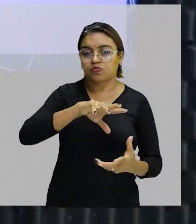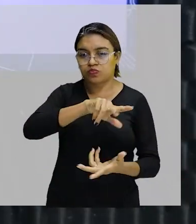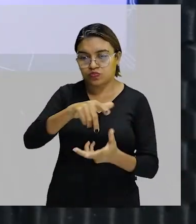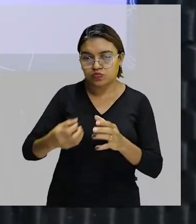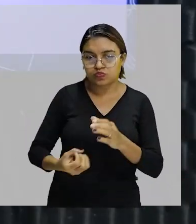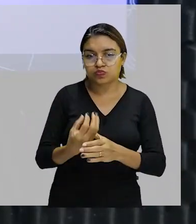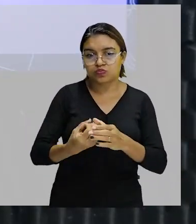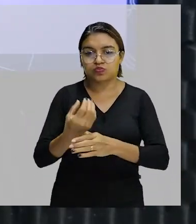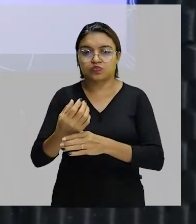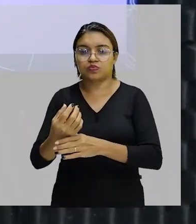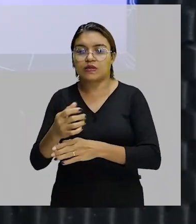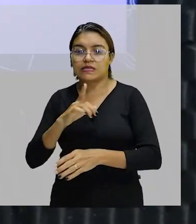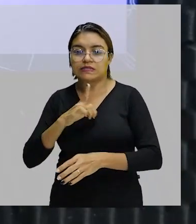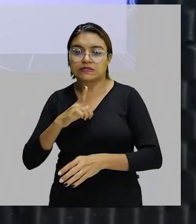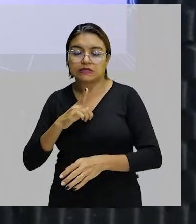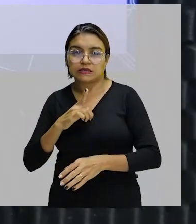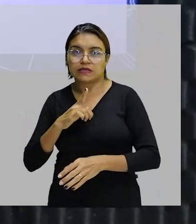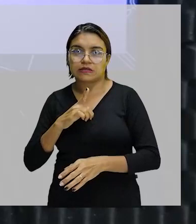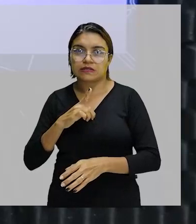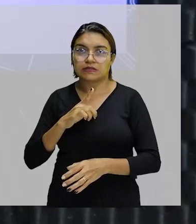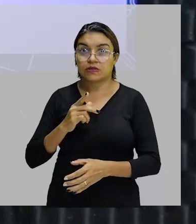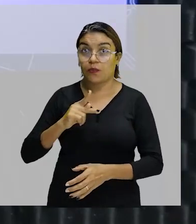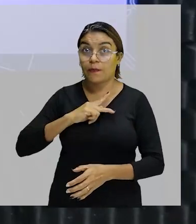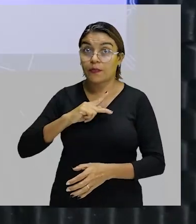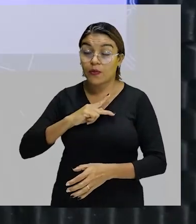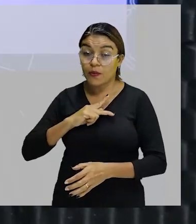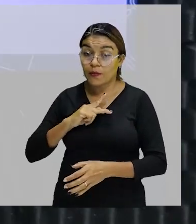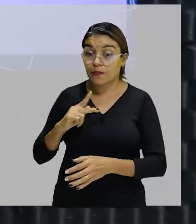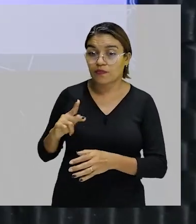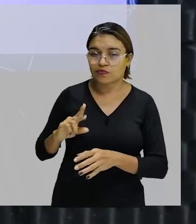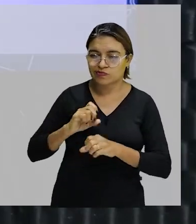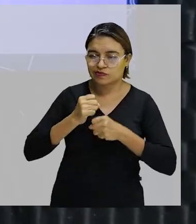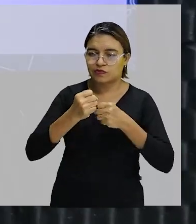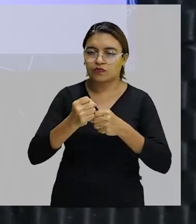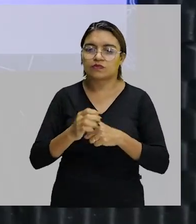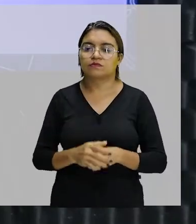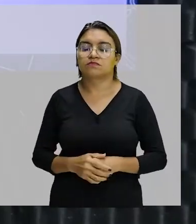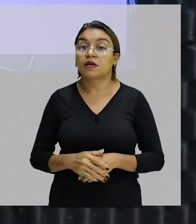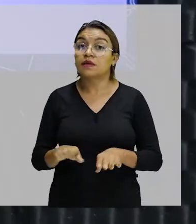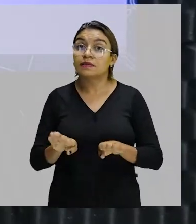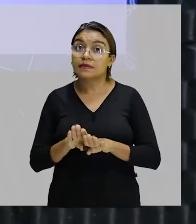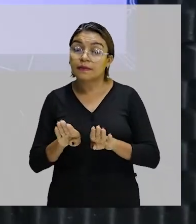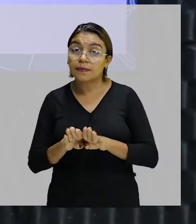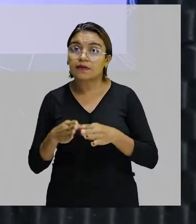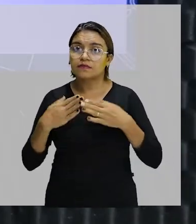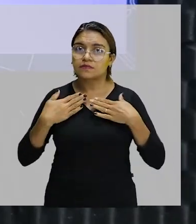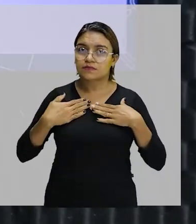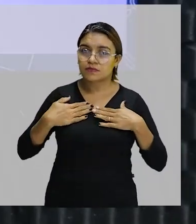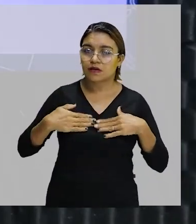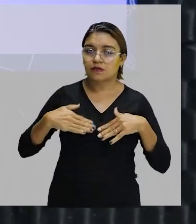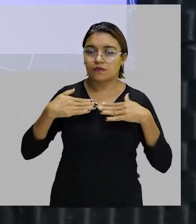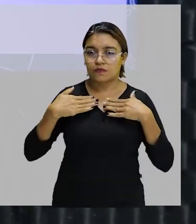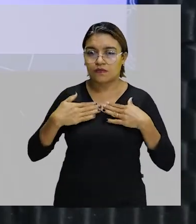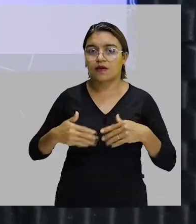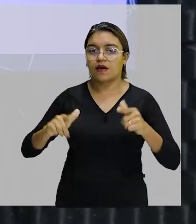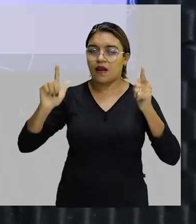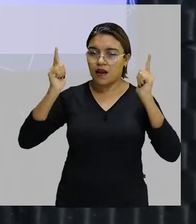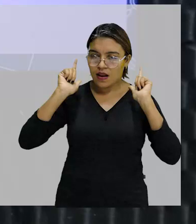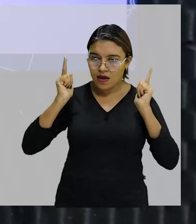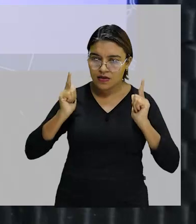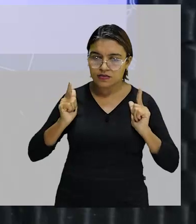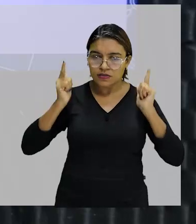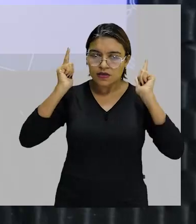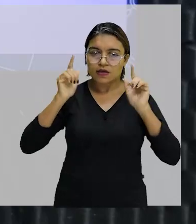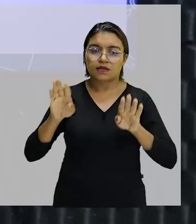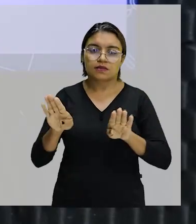ao controle sobre o próprio esforço, e do direito ao repouso, ao lazer, à iniciativa pessoal